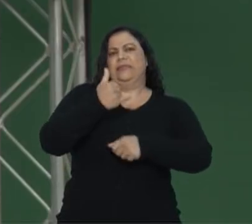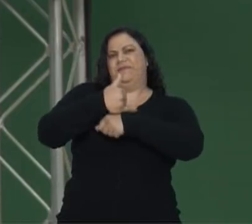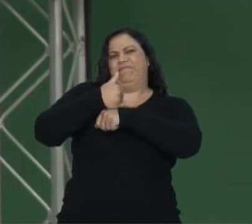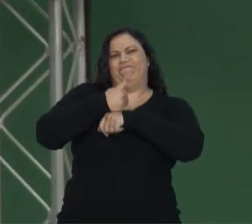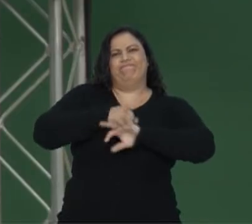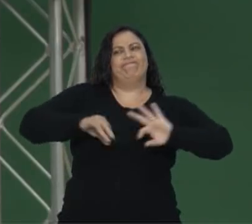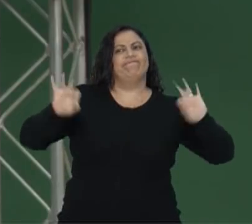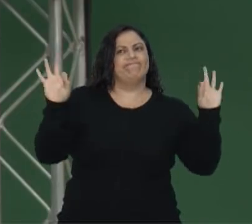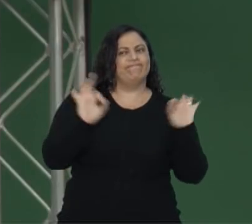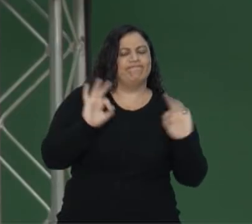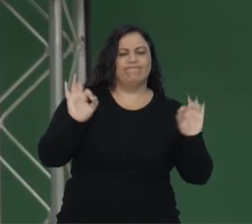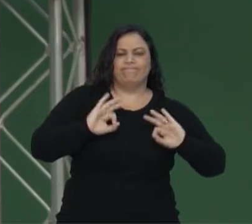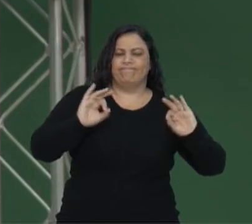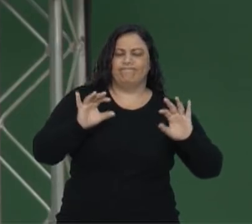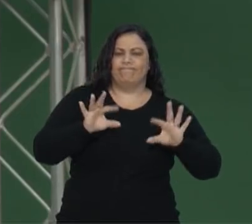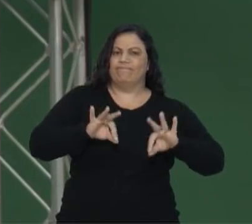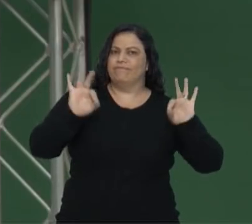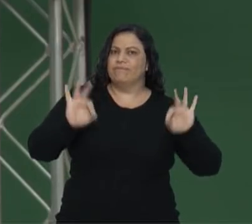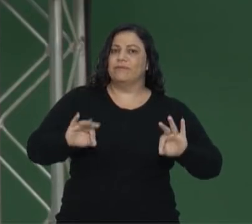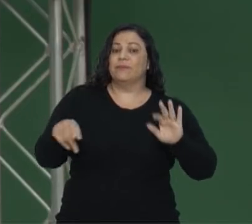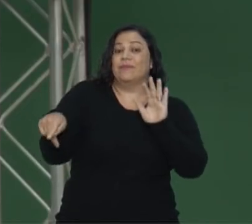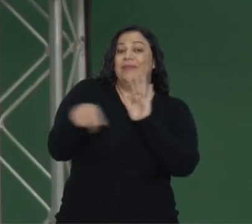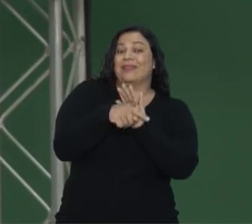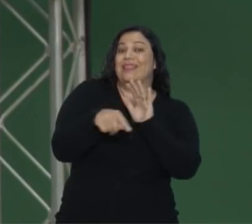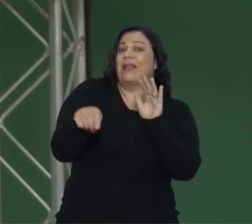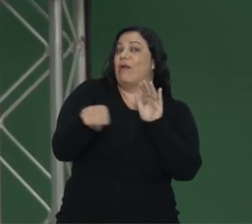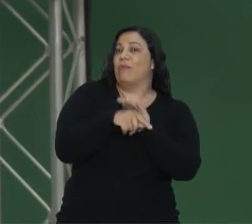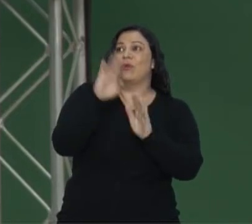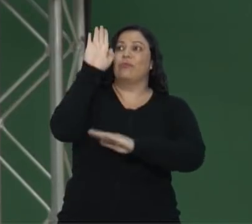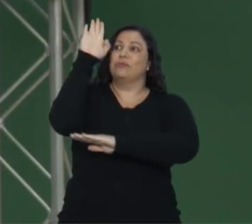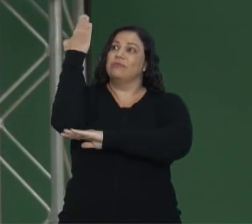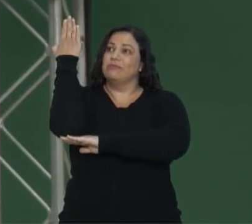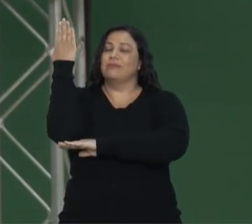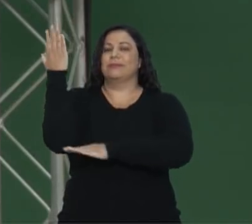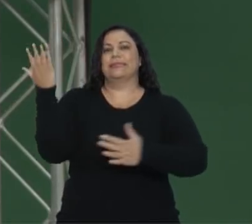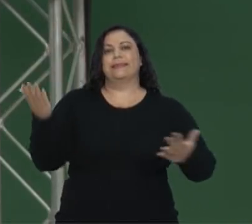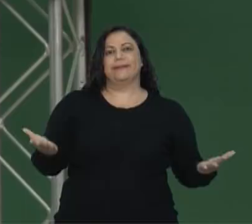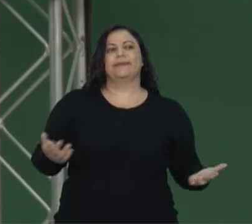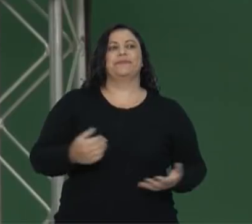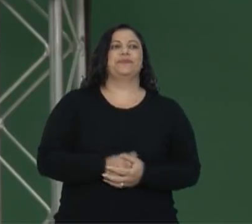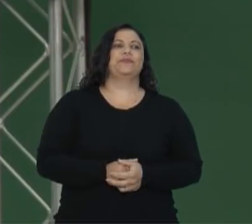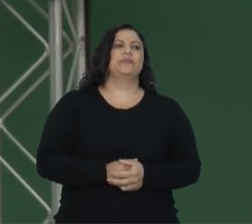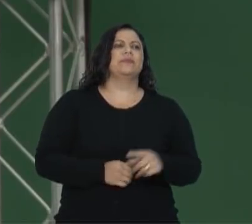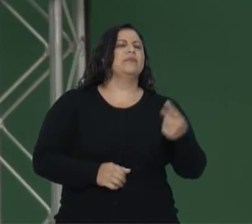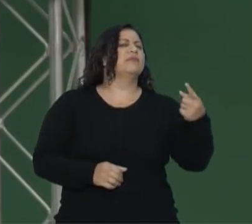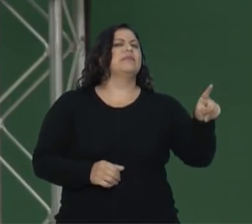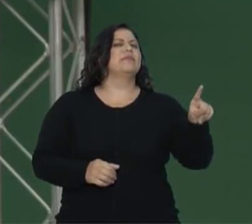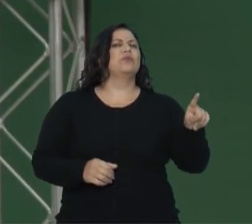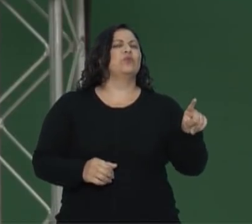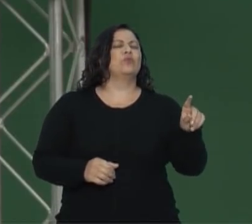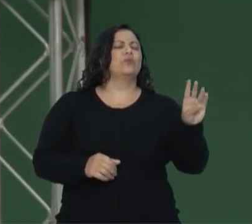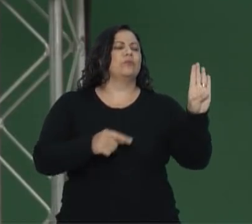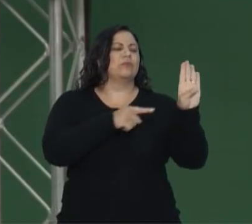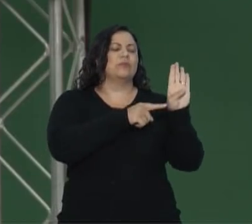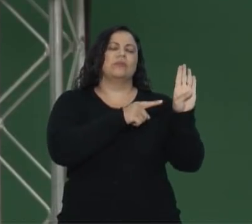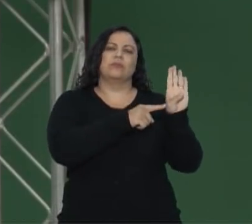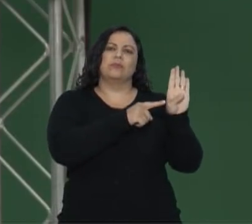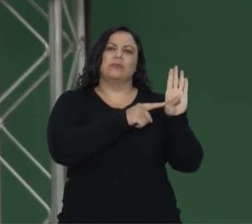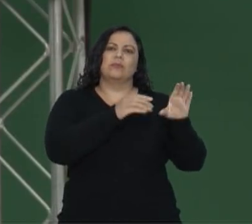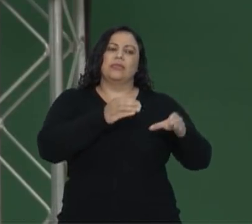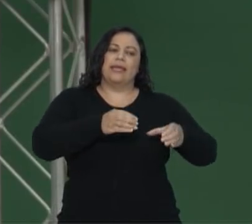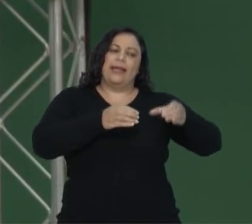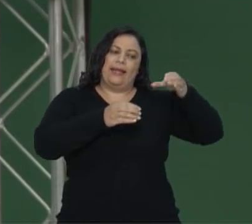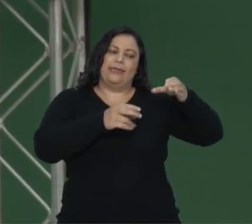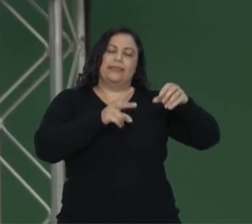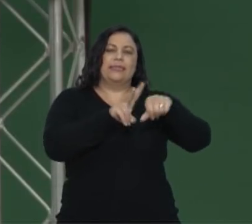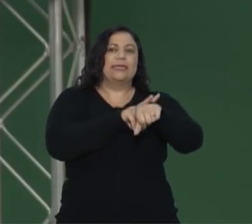sem tecido, a matéria-prima dela, madeira. Por que não é a resposta B, jarra de vidro? Lembra que o